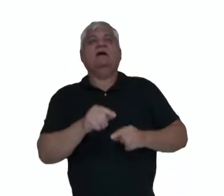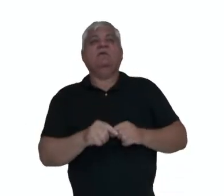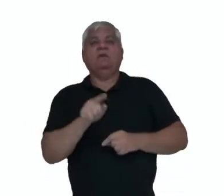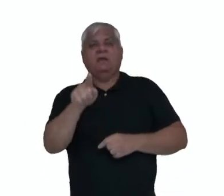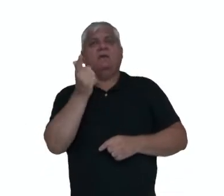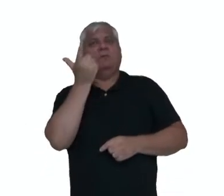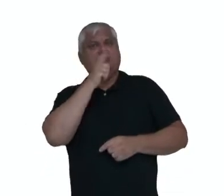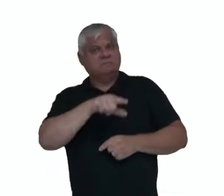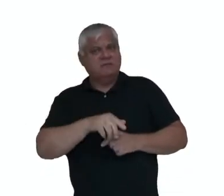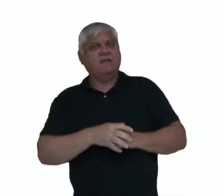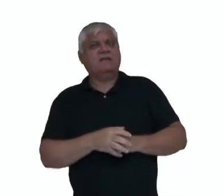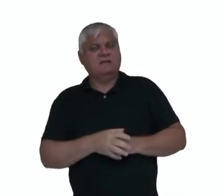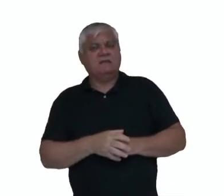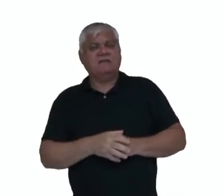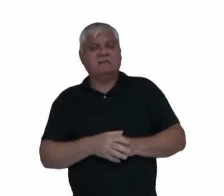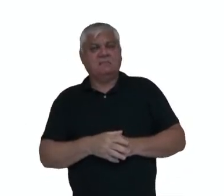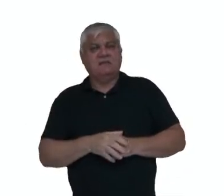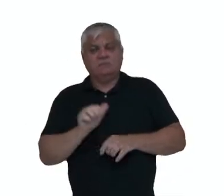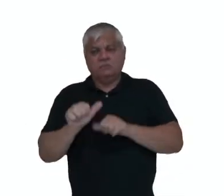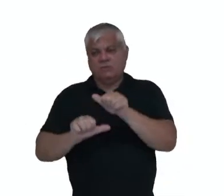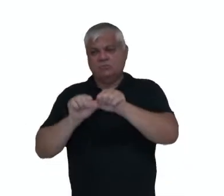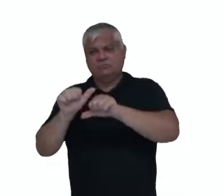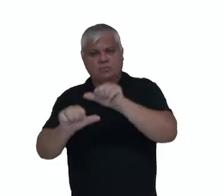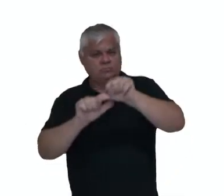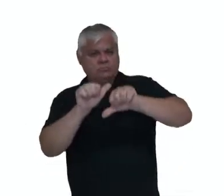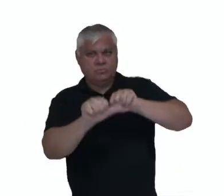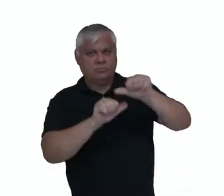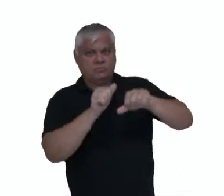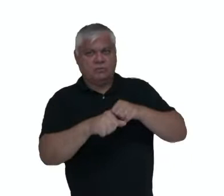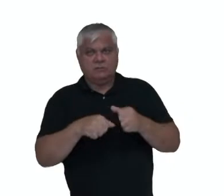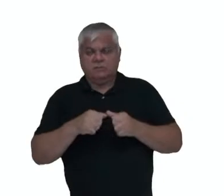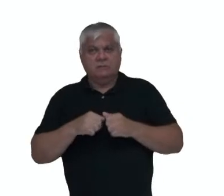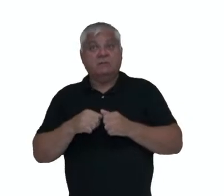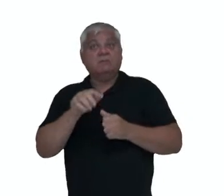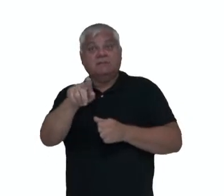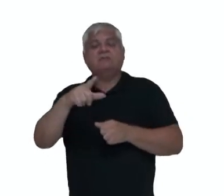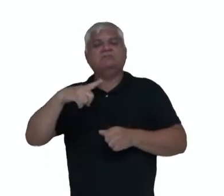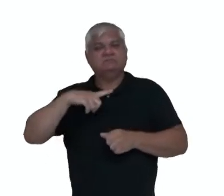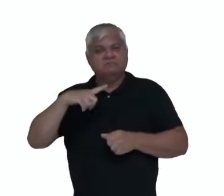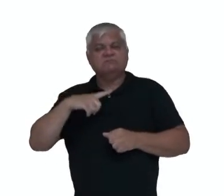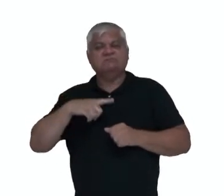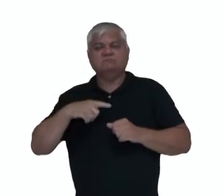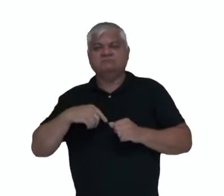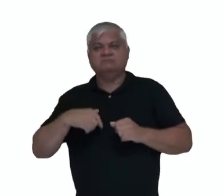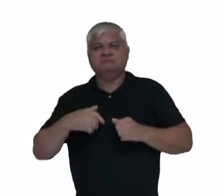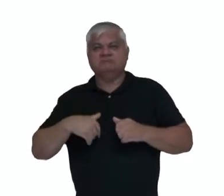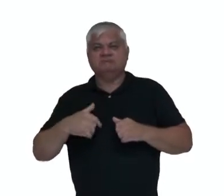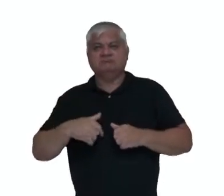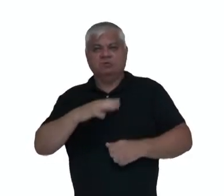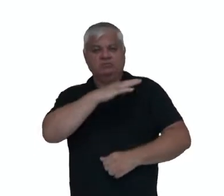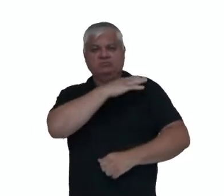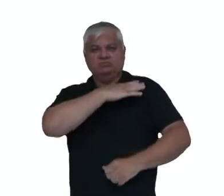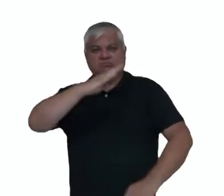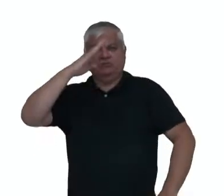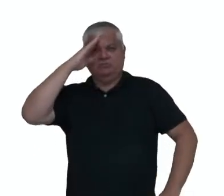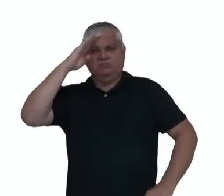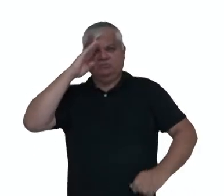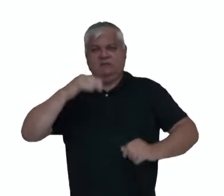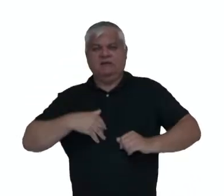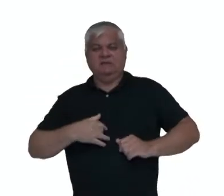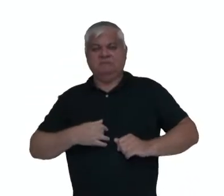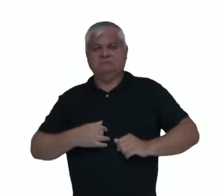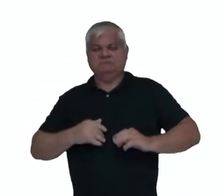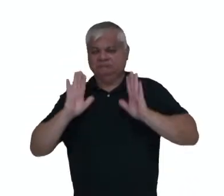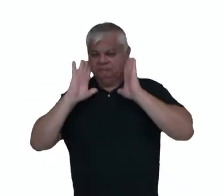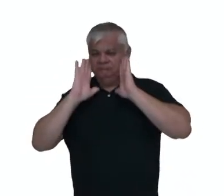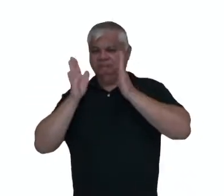Então esse exército ele não era permanente, ele só era chamado na época de guerra e não existia uma dedicação integral aos soldados. Com o aumento